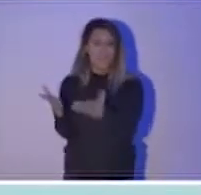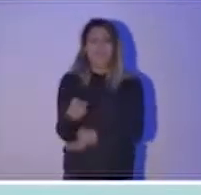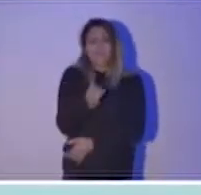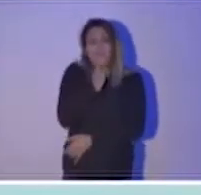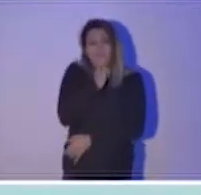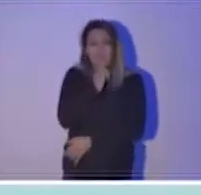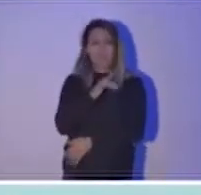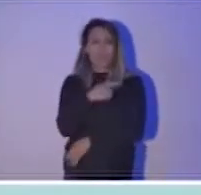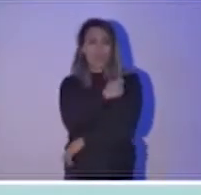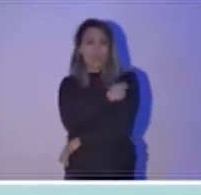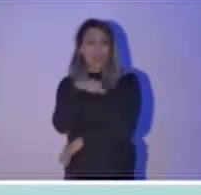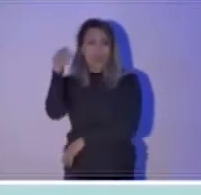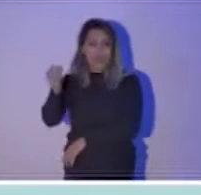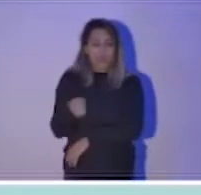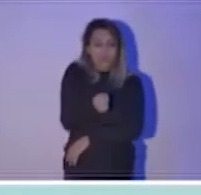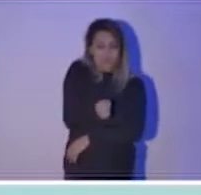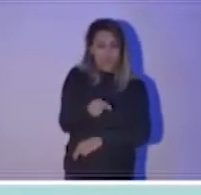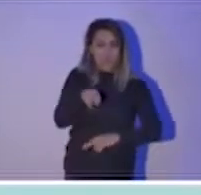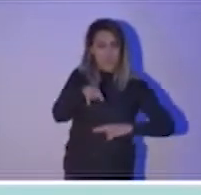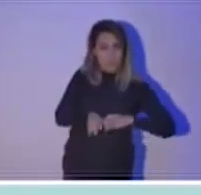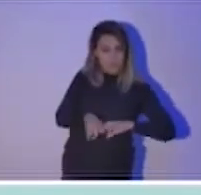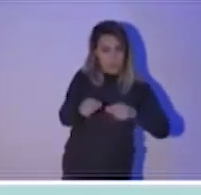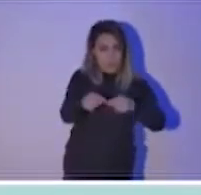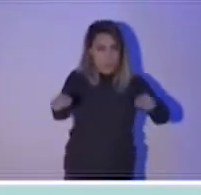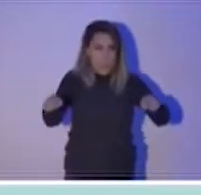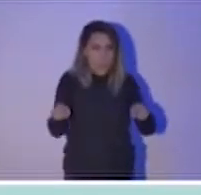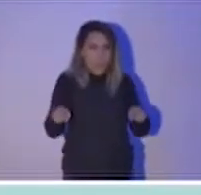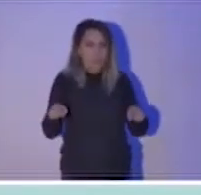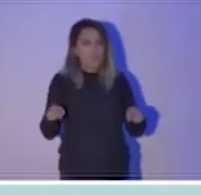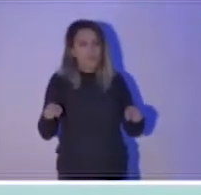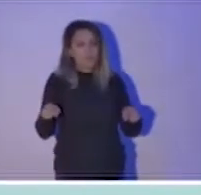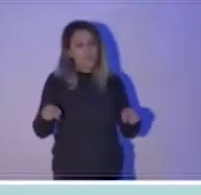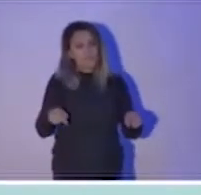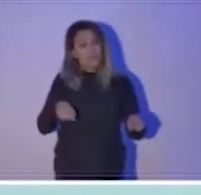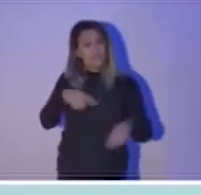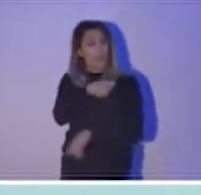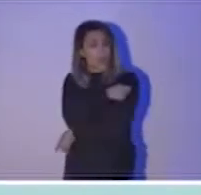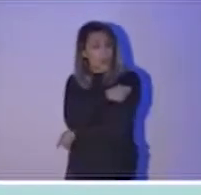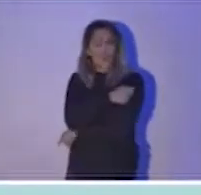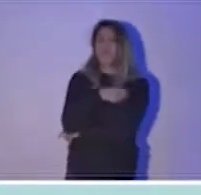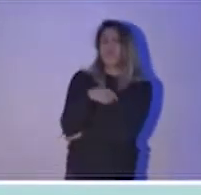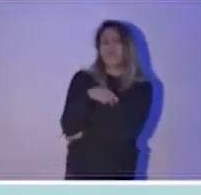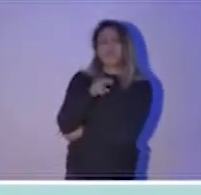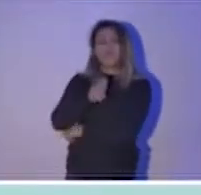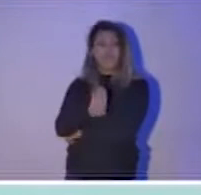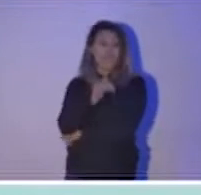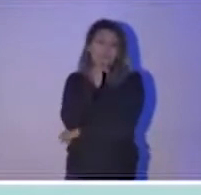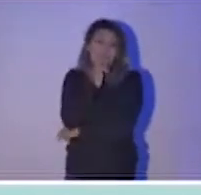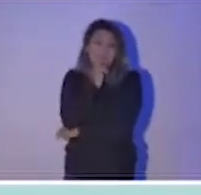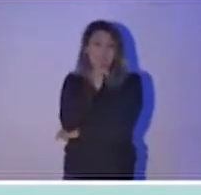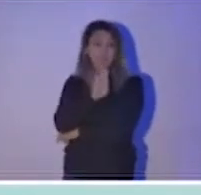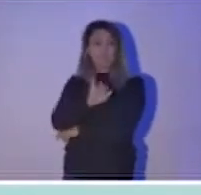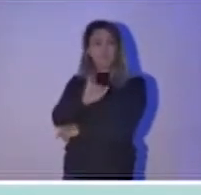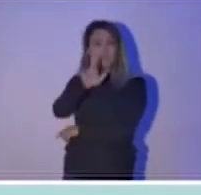alguém, o professor vai dizer, vou dizer quem está em recuperação. Não fala o nome do Bira. Ele fala, professor, você esqueceu de mim? Porque